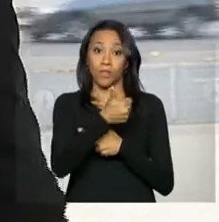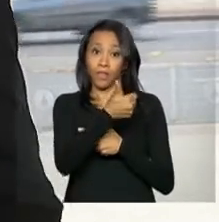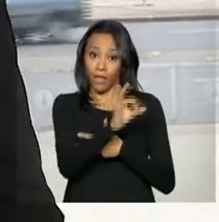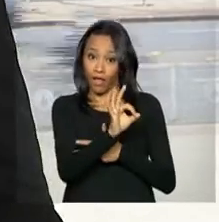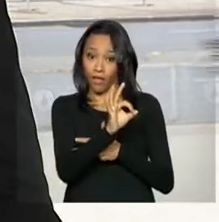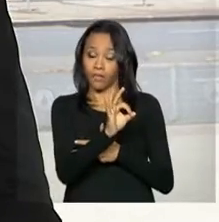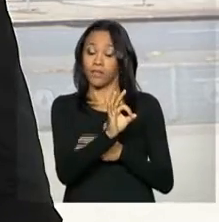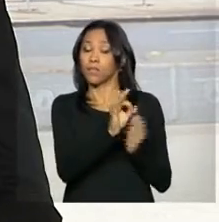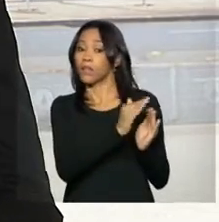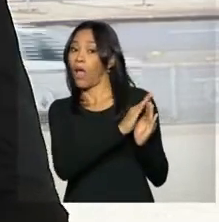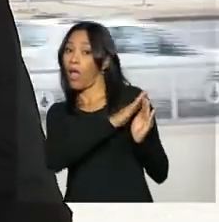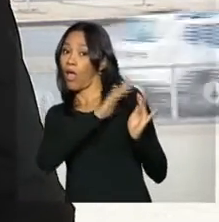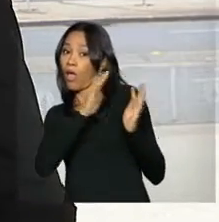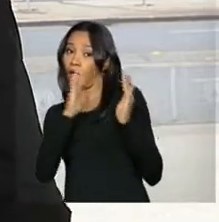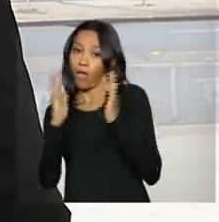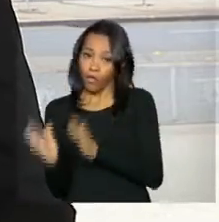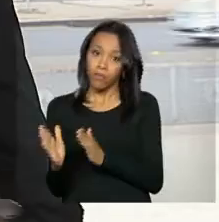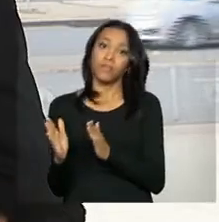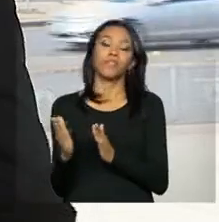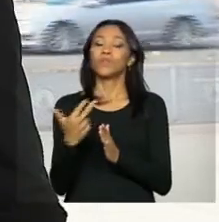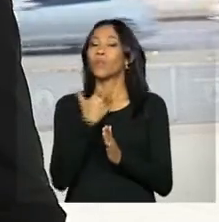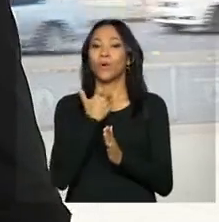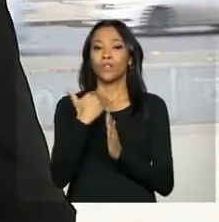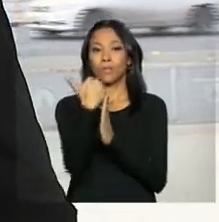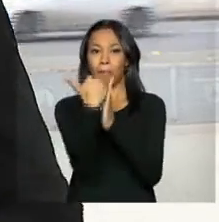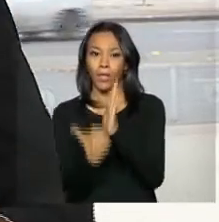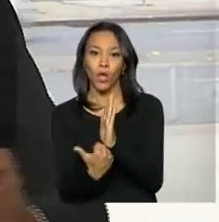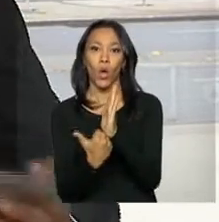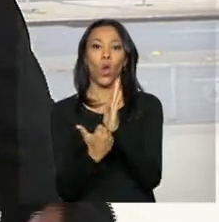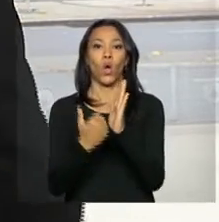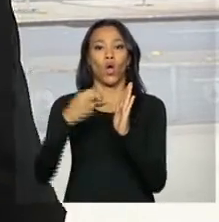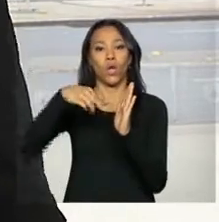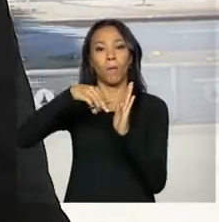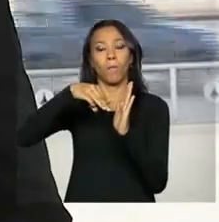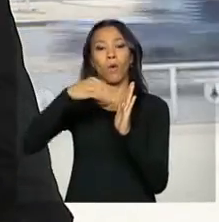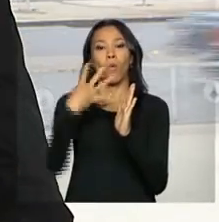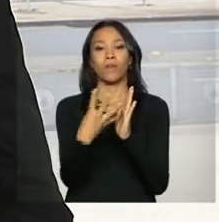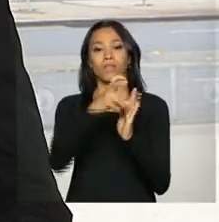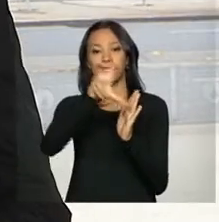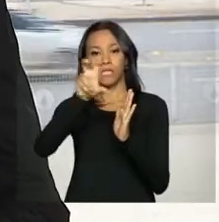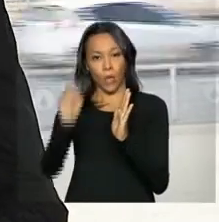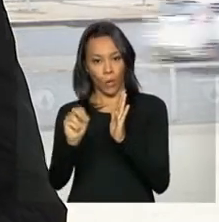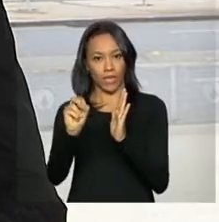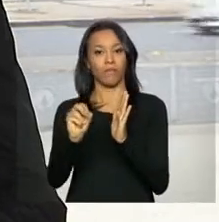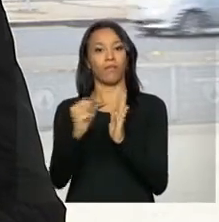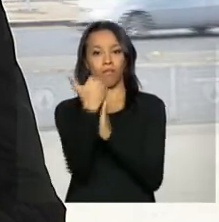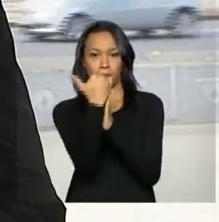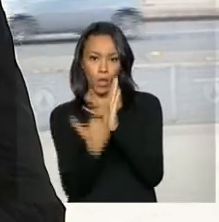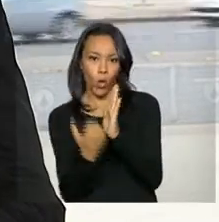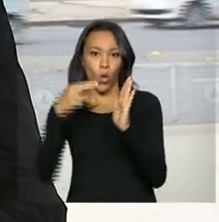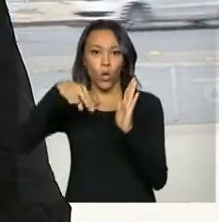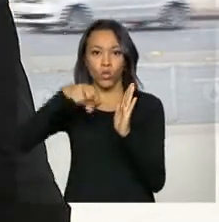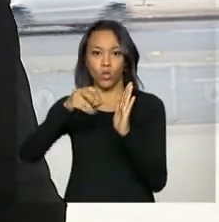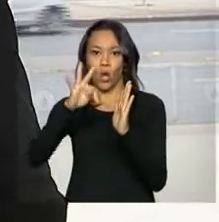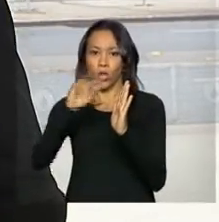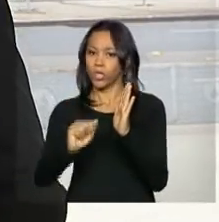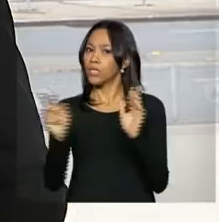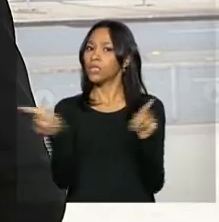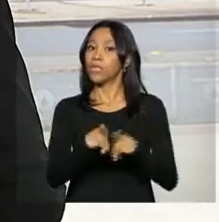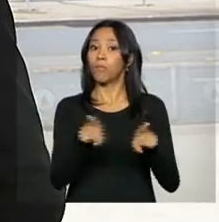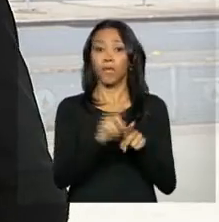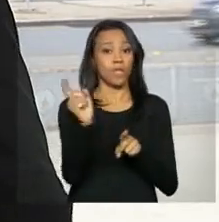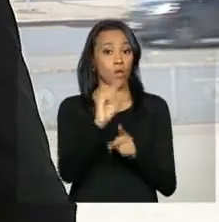candidato não pode ter tirado nota - nota menor que 450 e não ter zerado